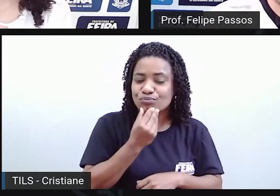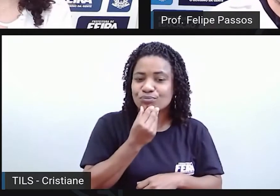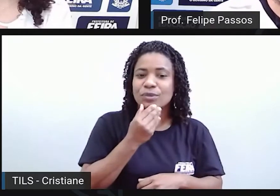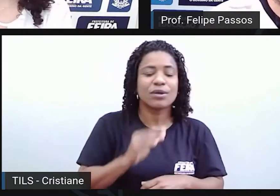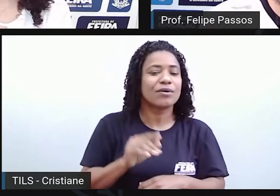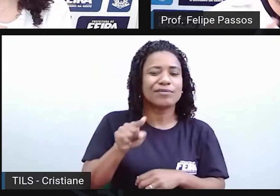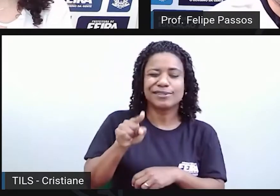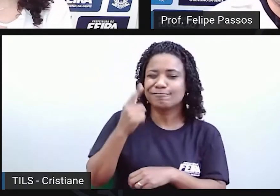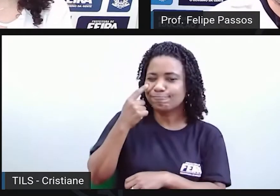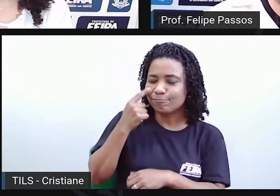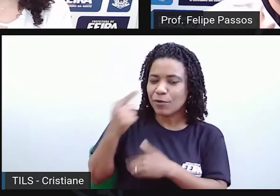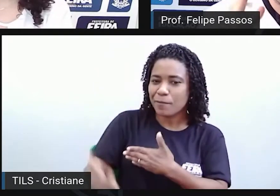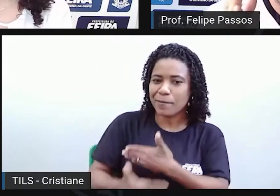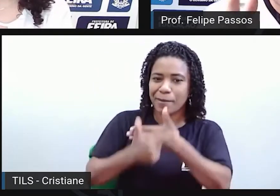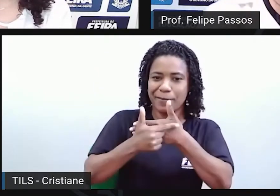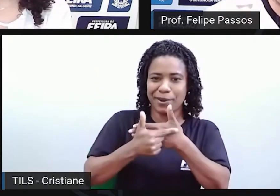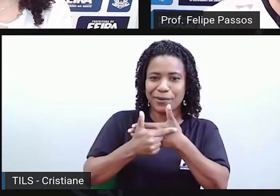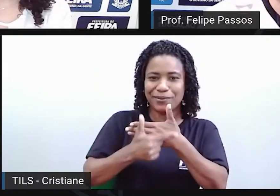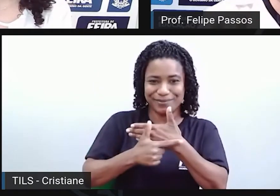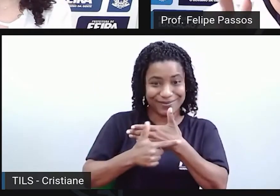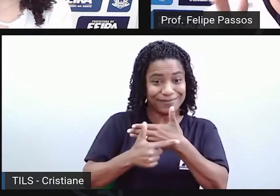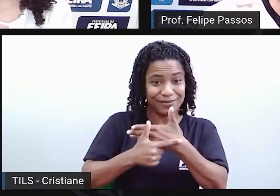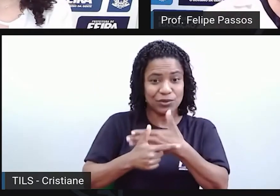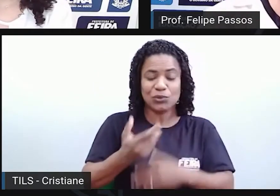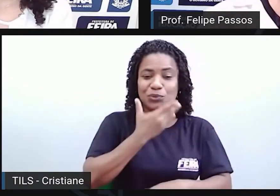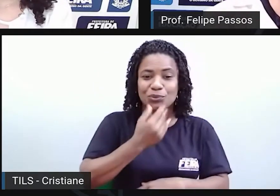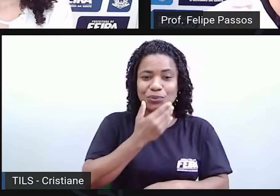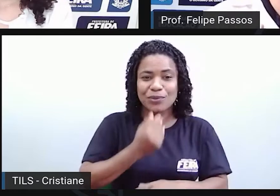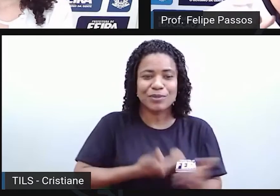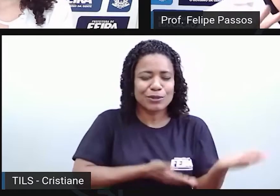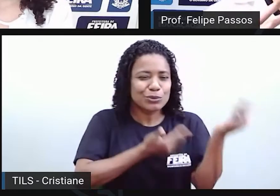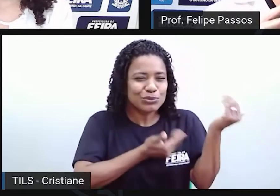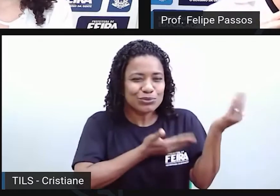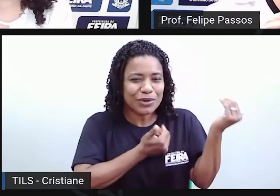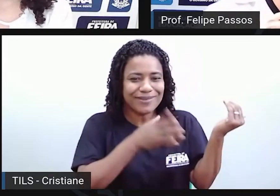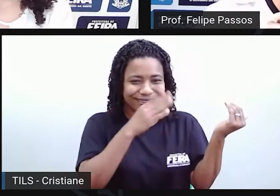você enxerga do homem, dos rapazes aí, dos nossos adolescentes,